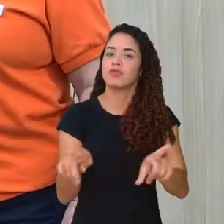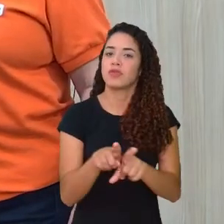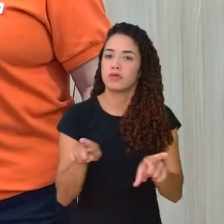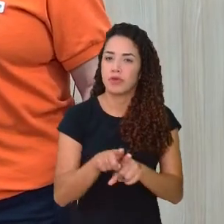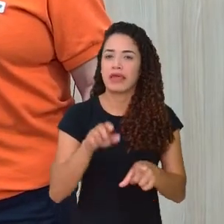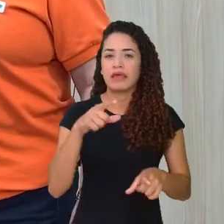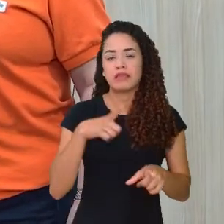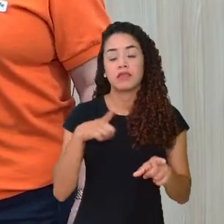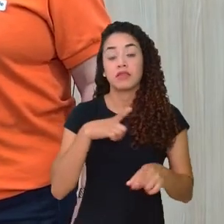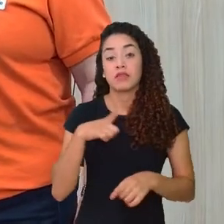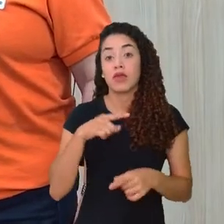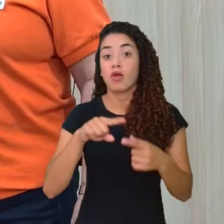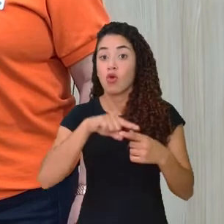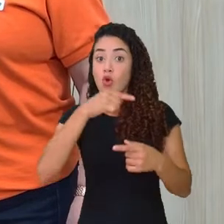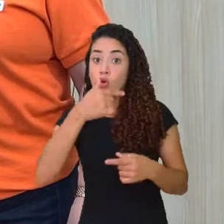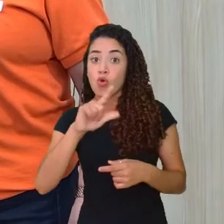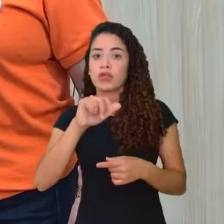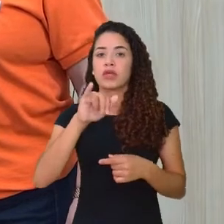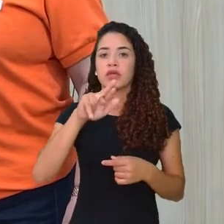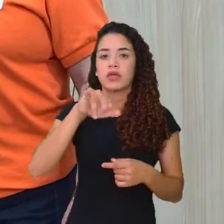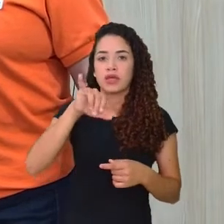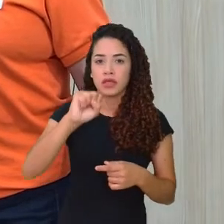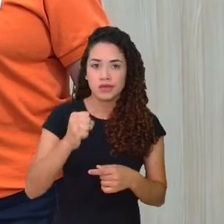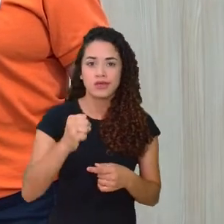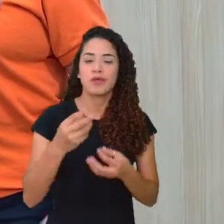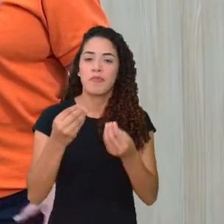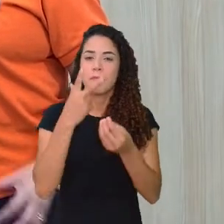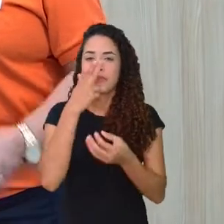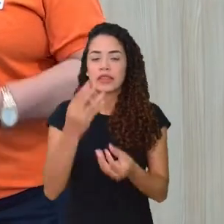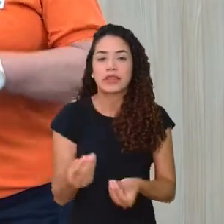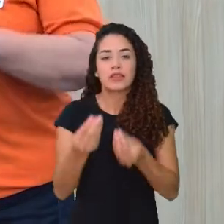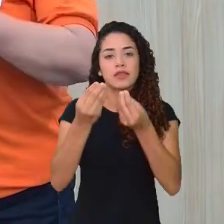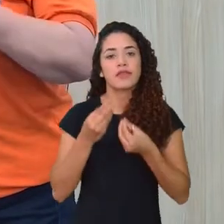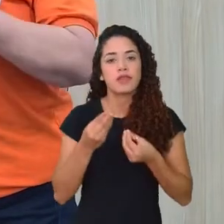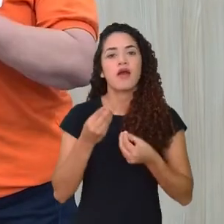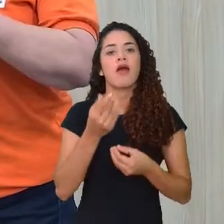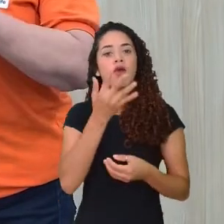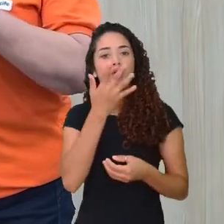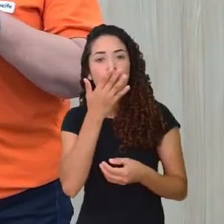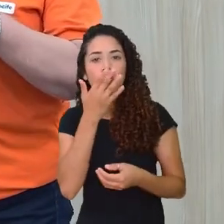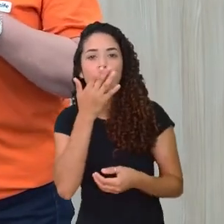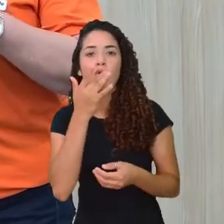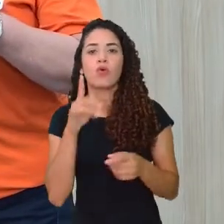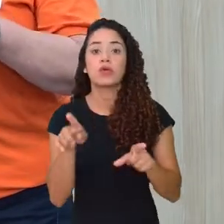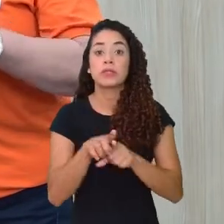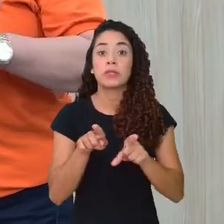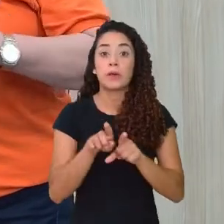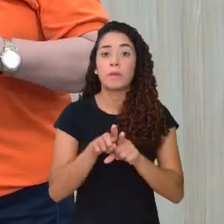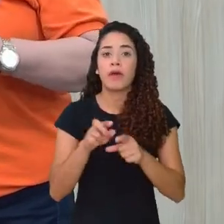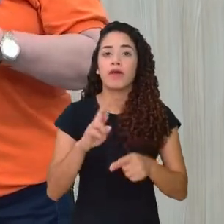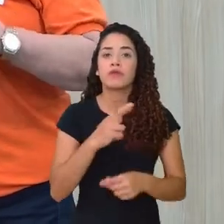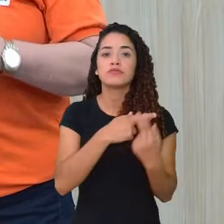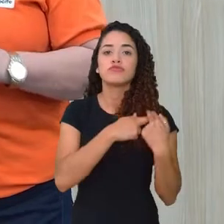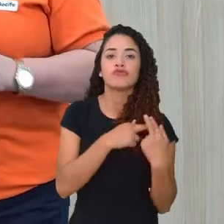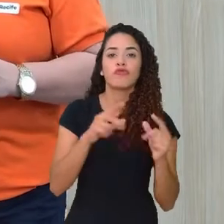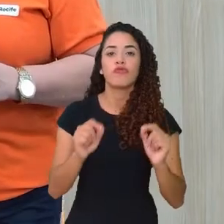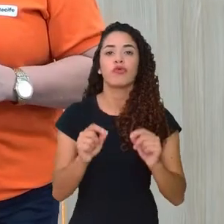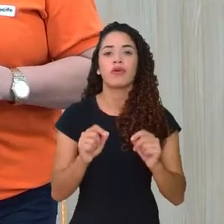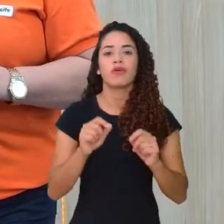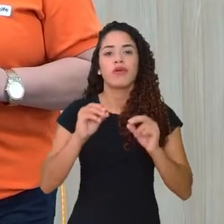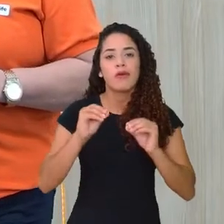íris, que além de dar cor aos nossos olhos, ela também é responsável em fechar e abrir